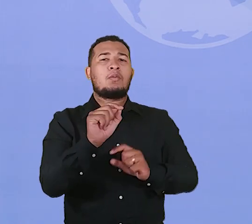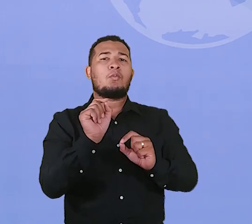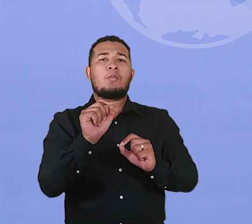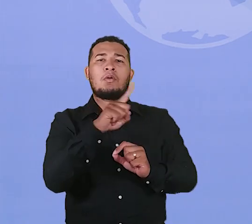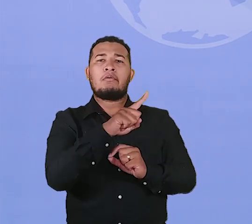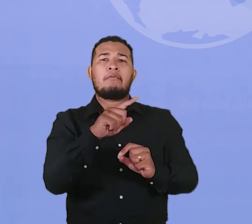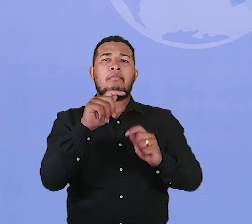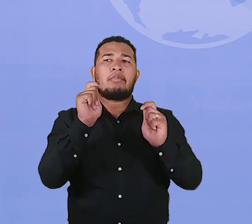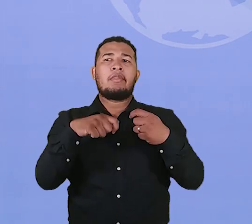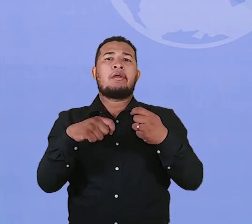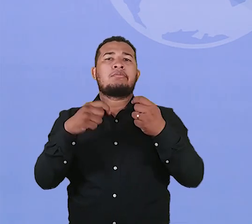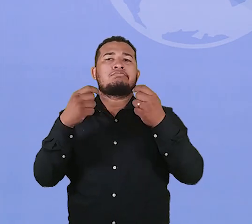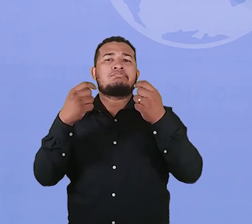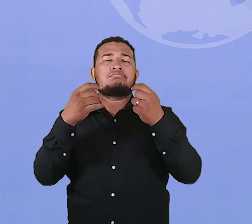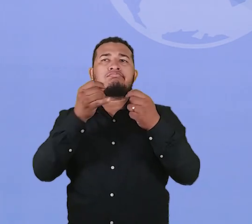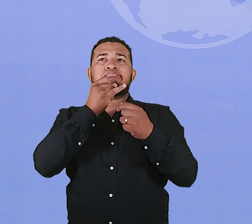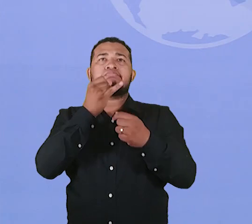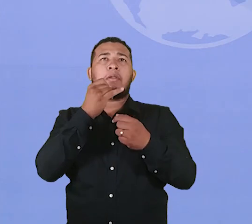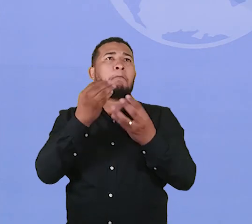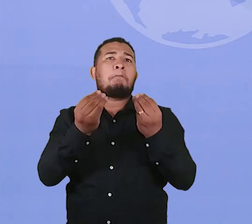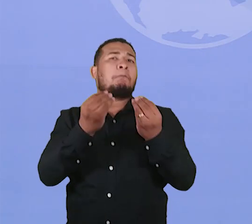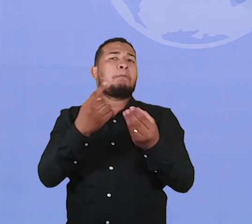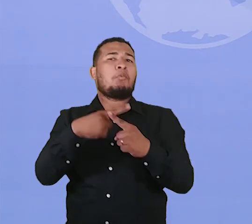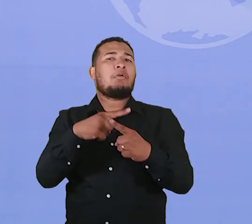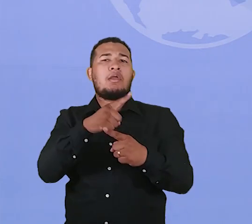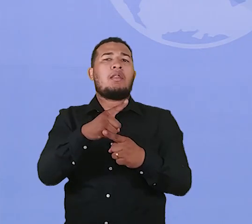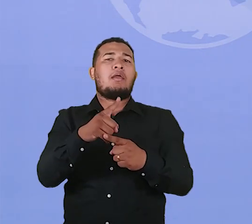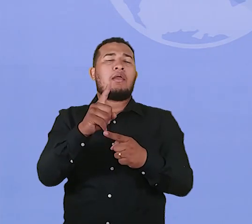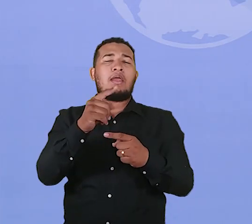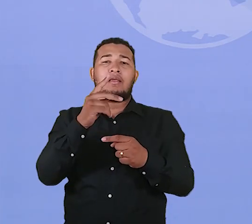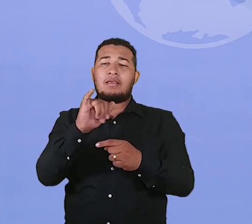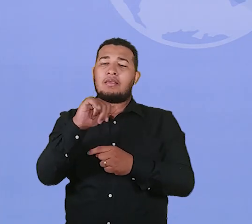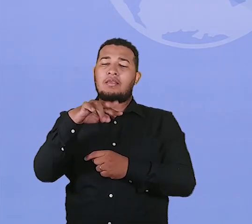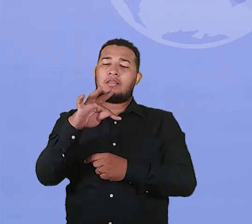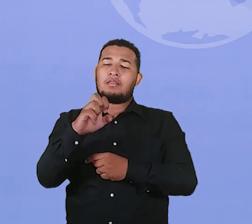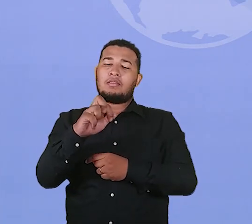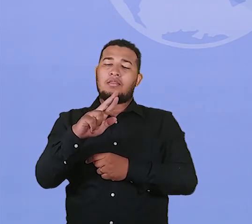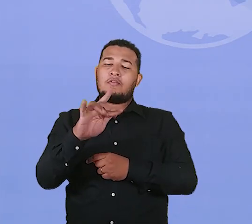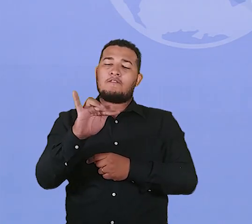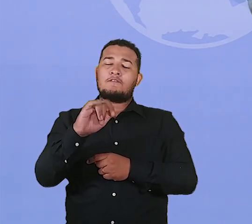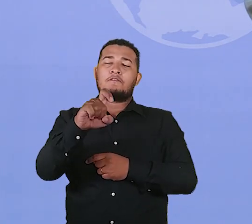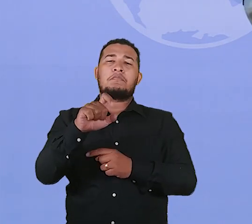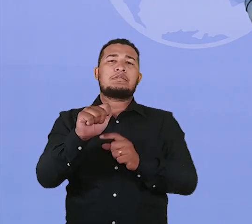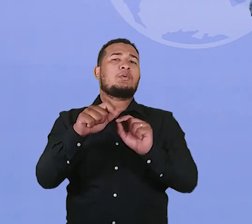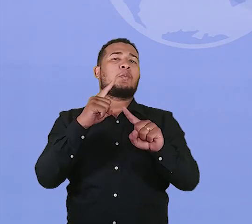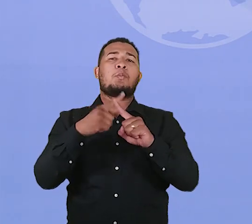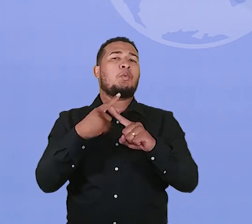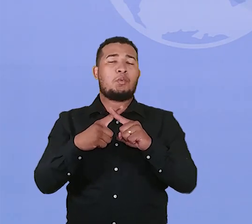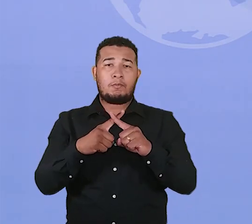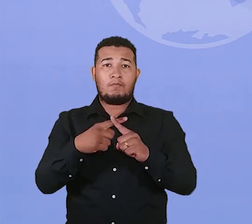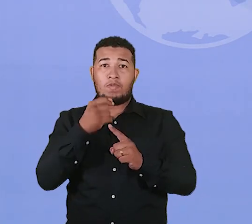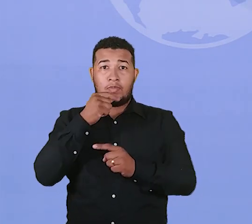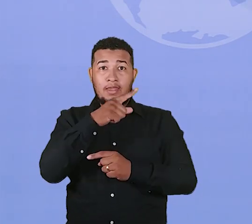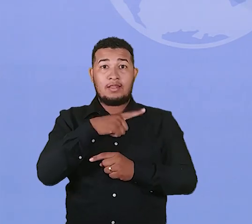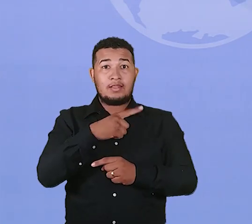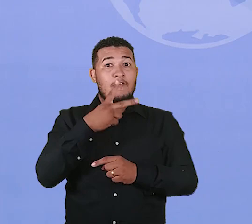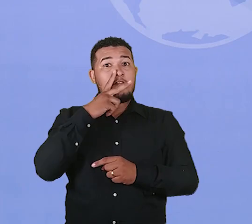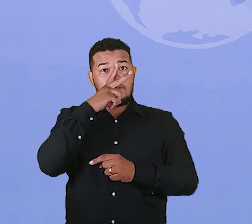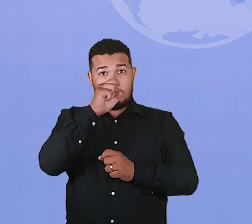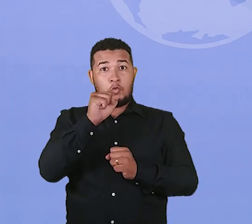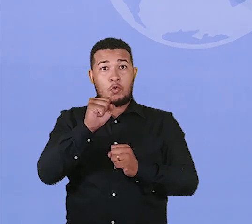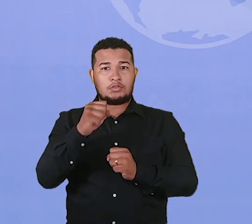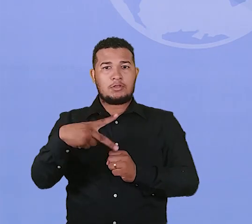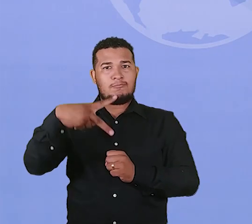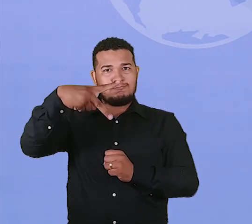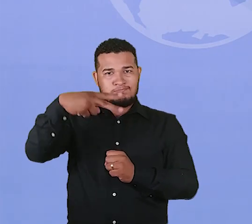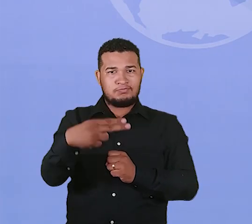o que que denomino né eu qual o porquê que ela é uma alavanca interfixa porque aqui eu estou exercendo